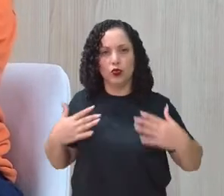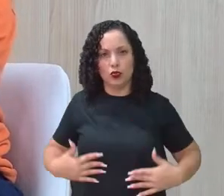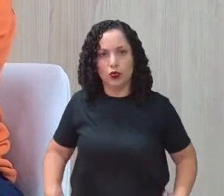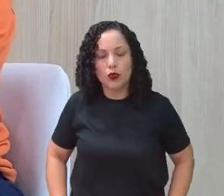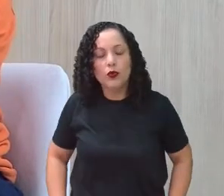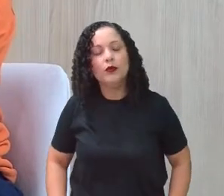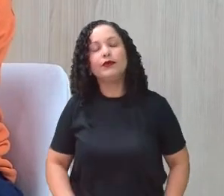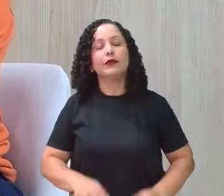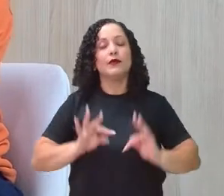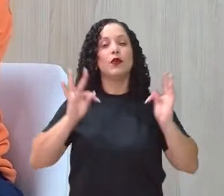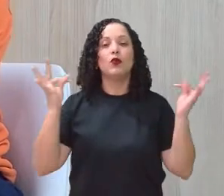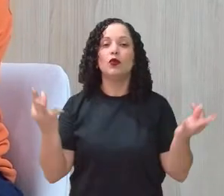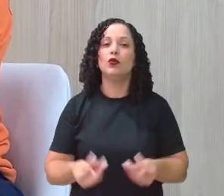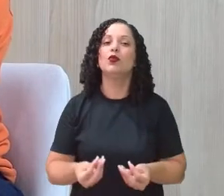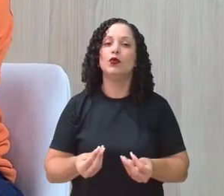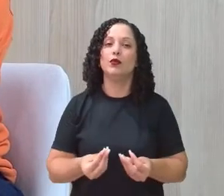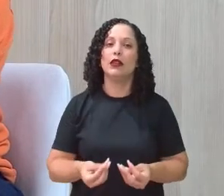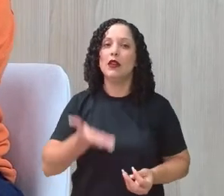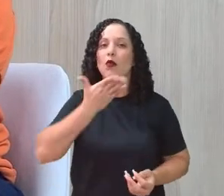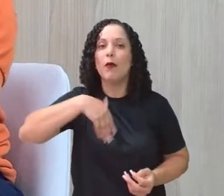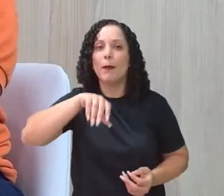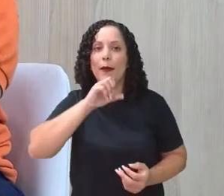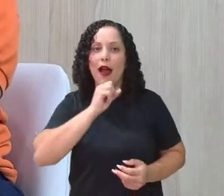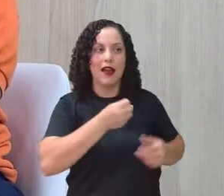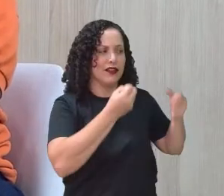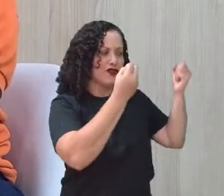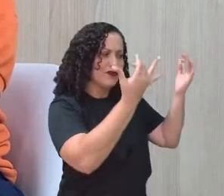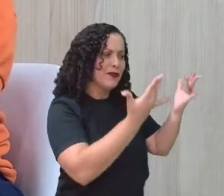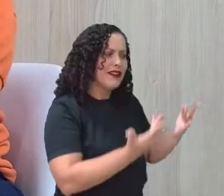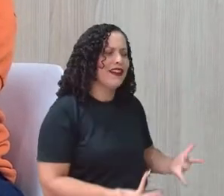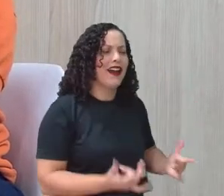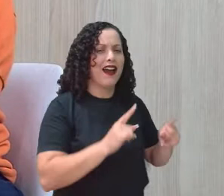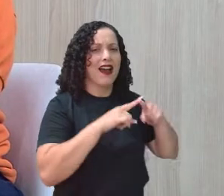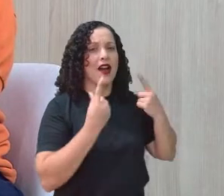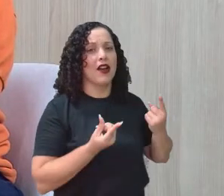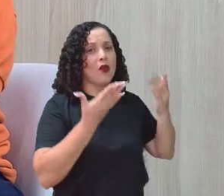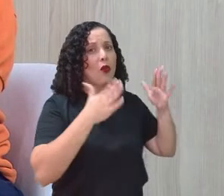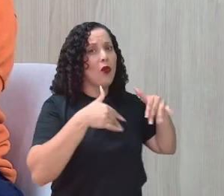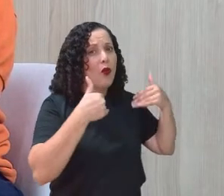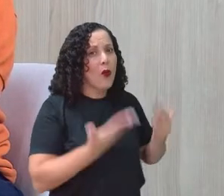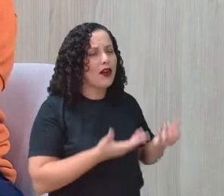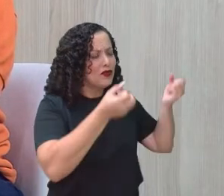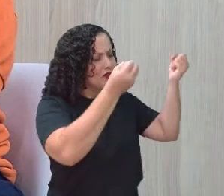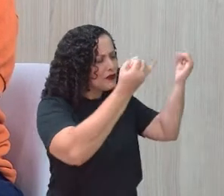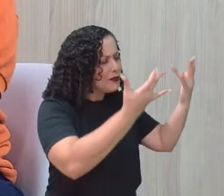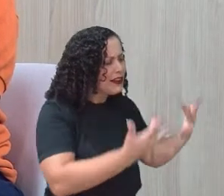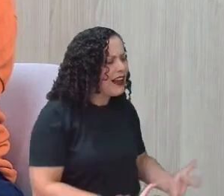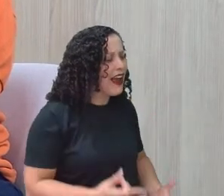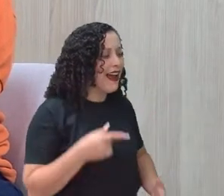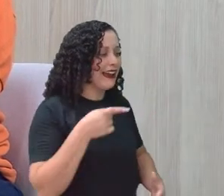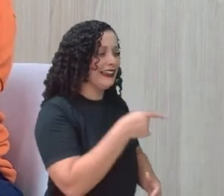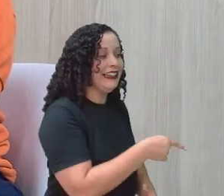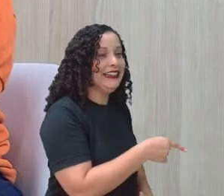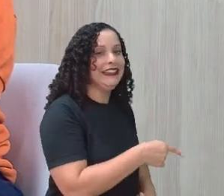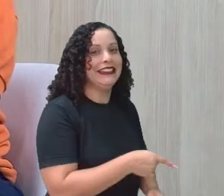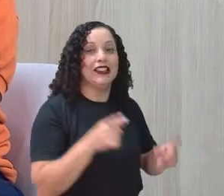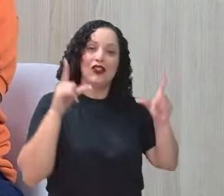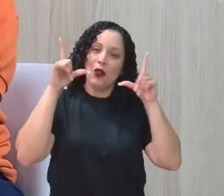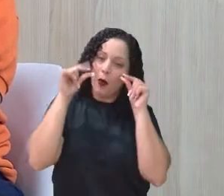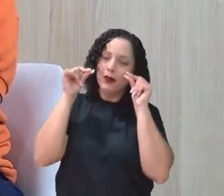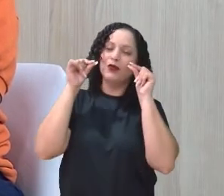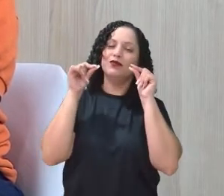estudou, está tentando explicar para o menino. Só que aí quando ele começa a explicar para o menino cai no sono. Sim. Se